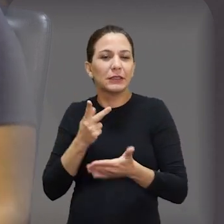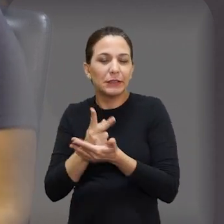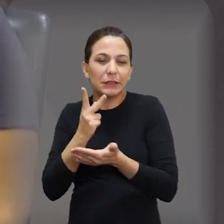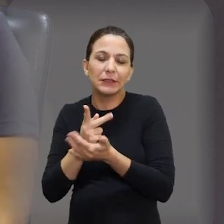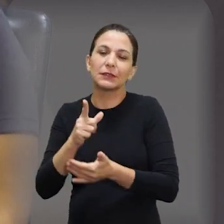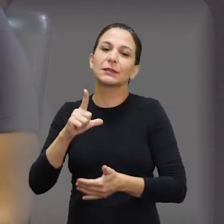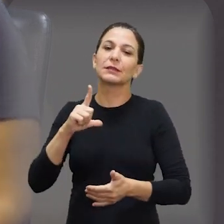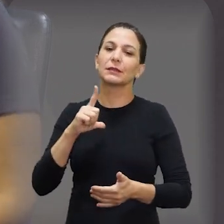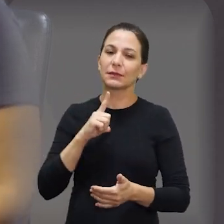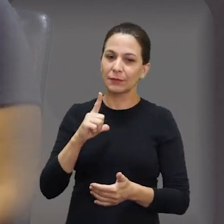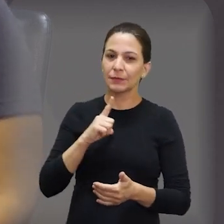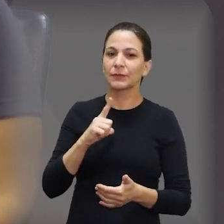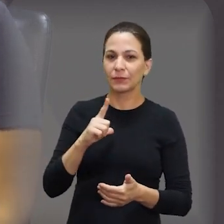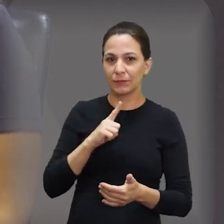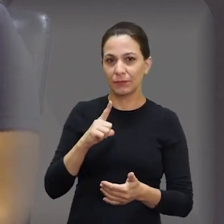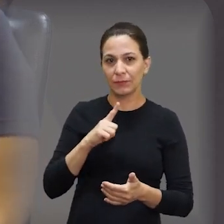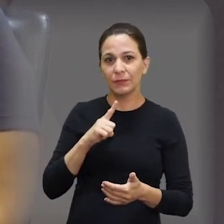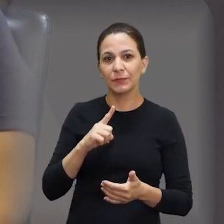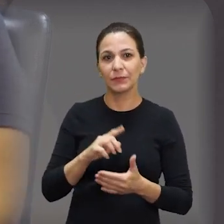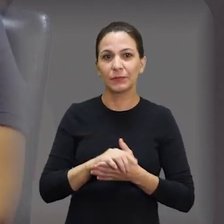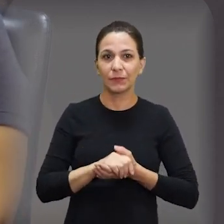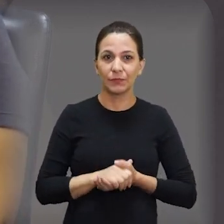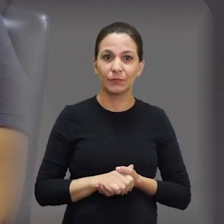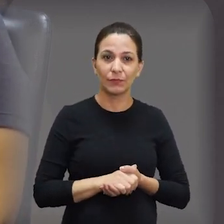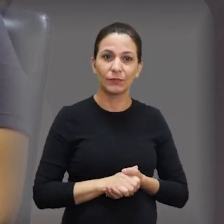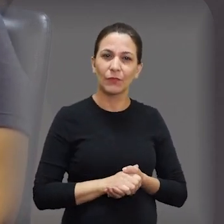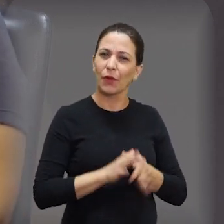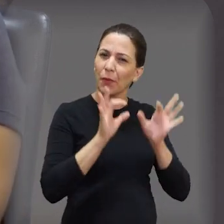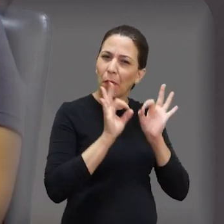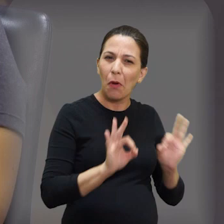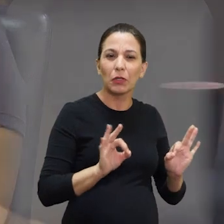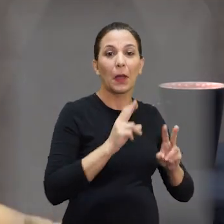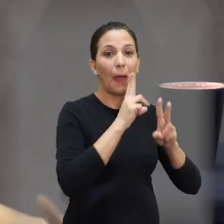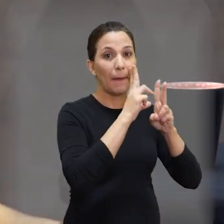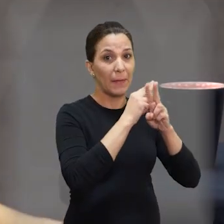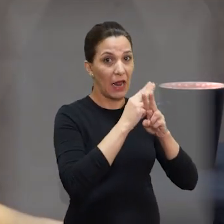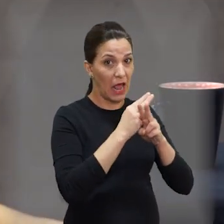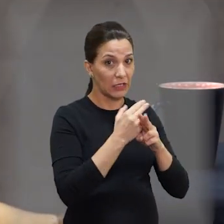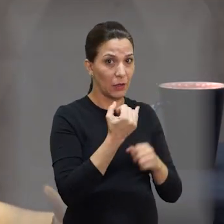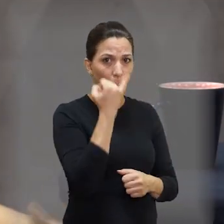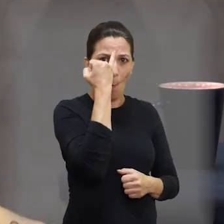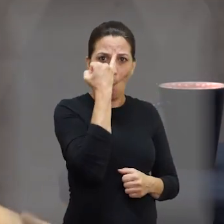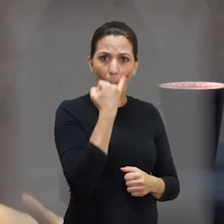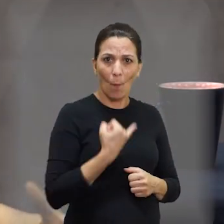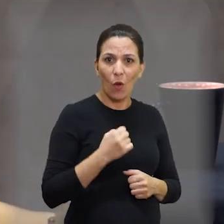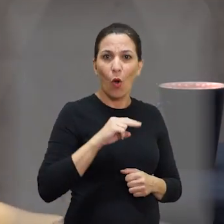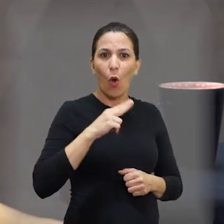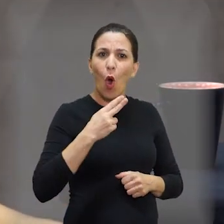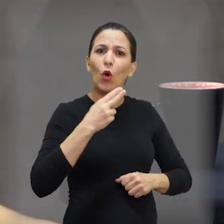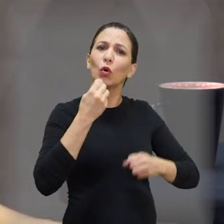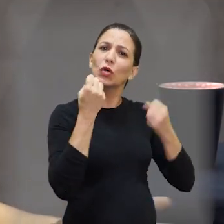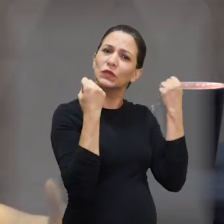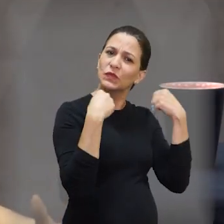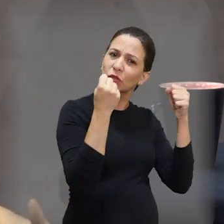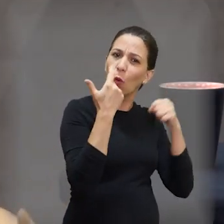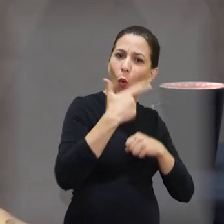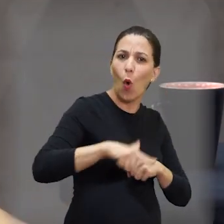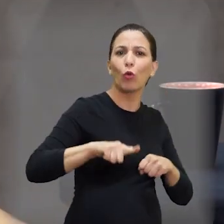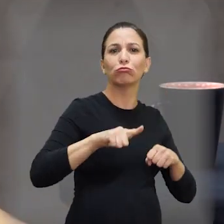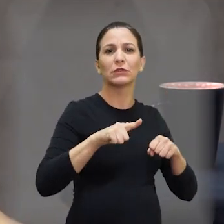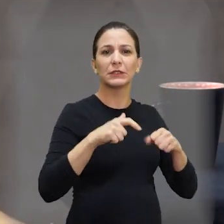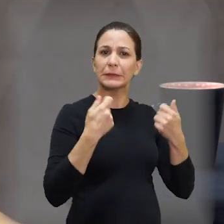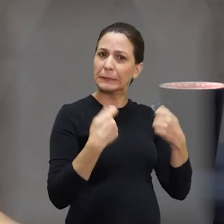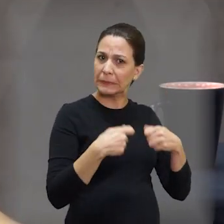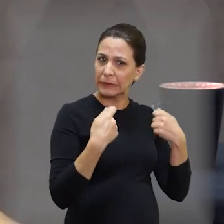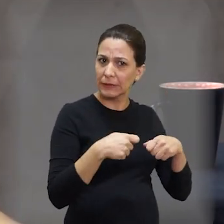a cada aula, porque é muito difícil ter uma repetição. Ótimo. E Blandina, o Pilates ele emagrece ou deve ser associado